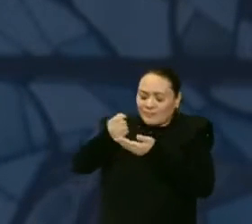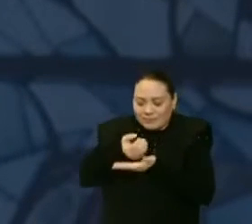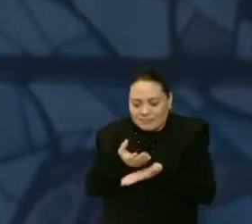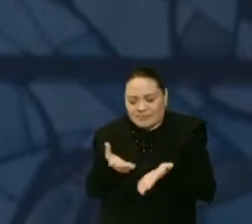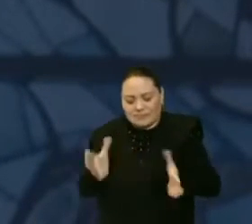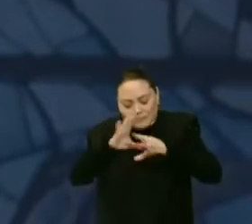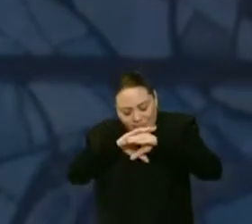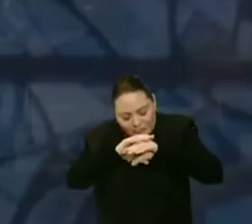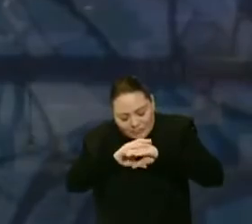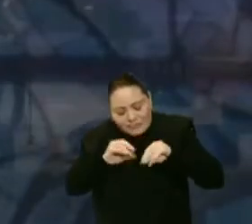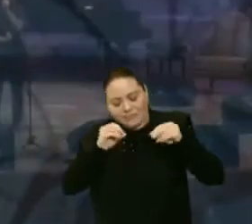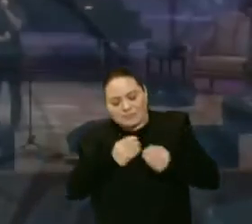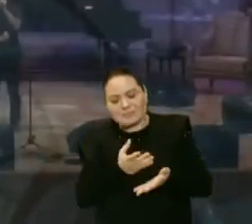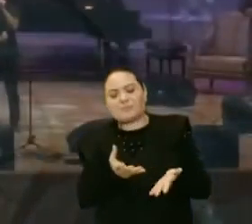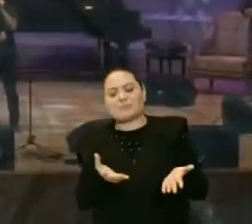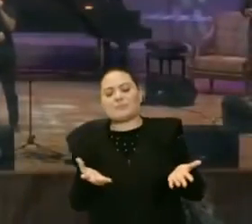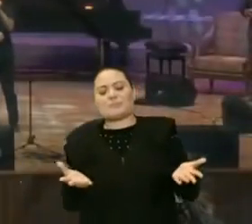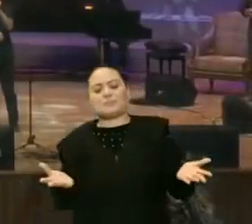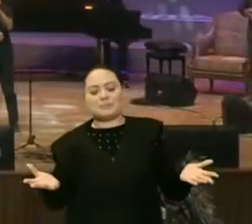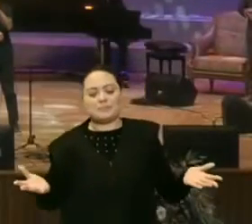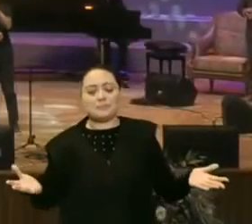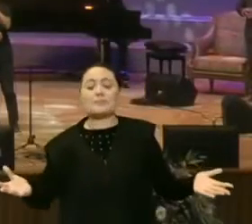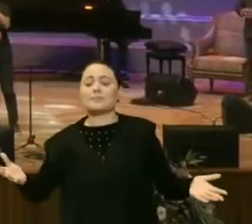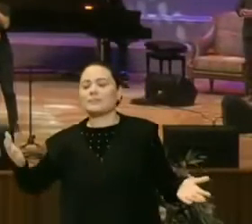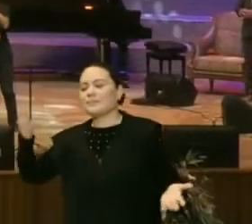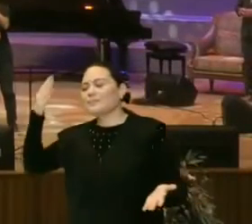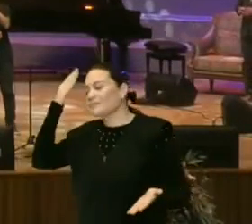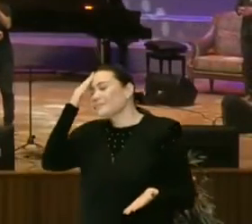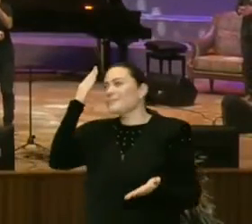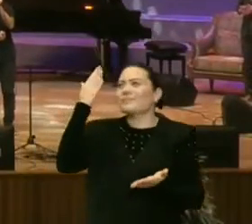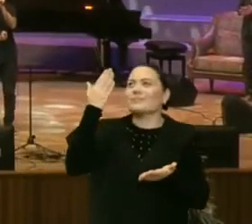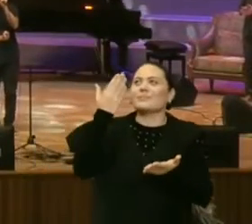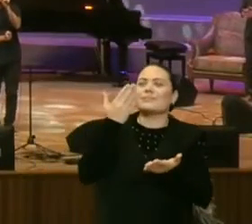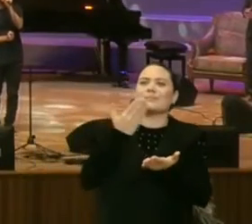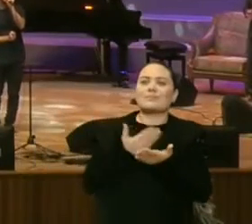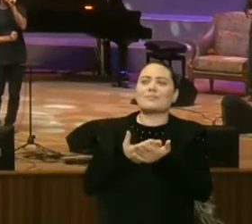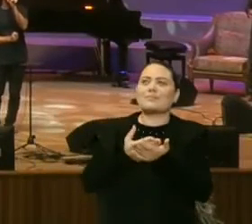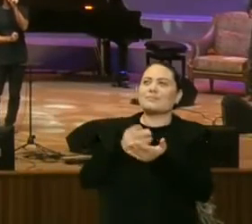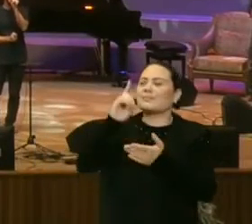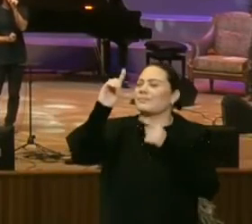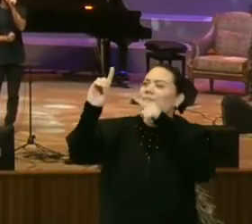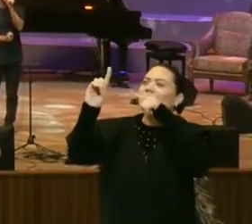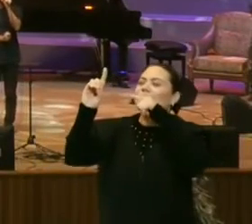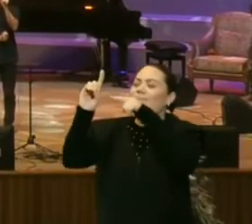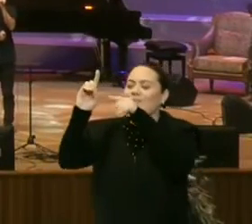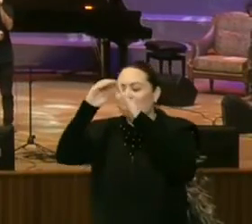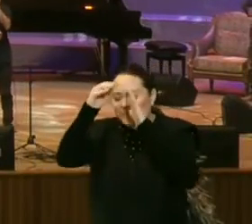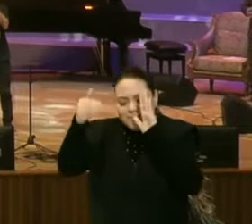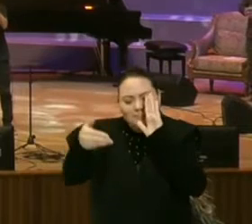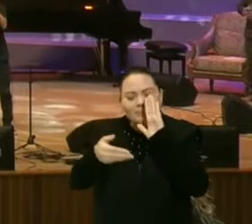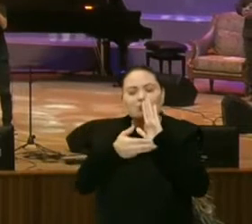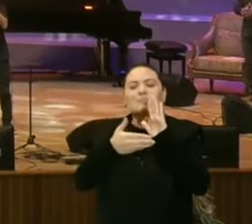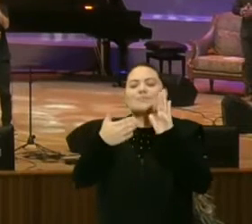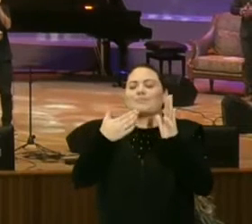Tu és a cura. Creio Aleluia. que